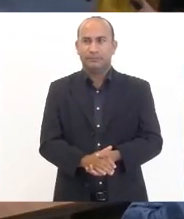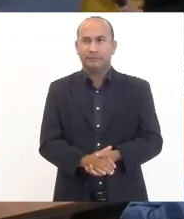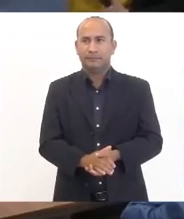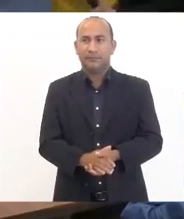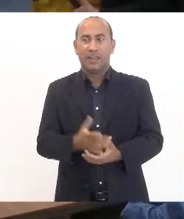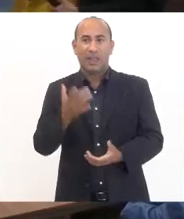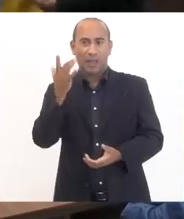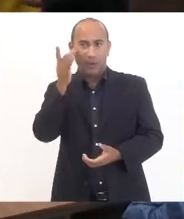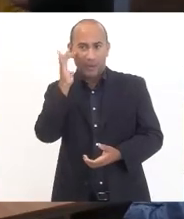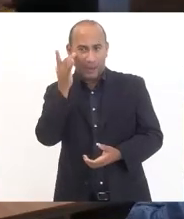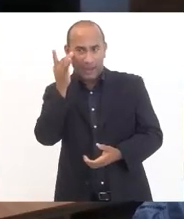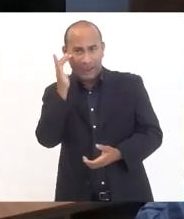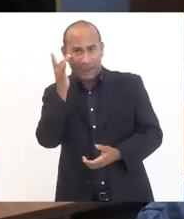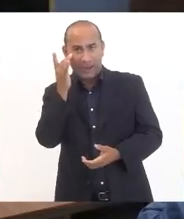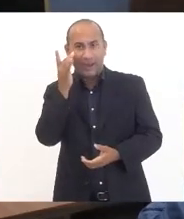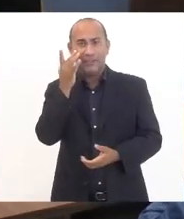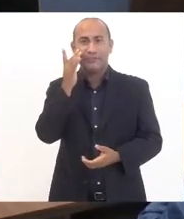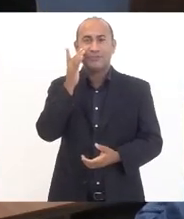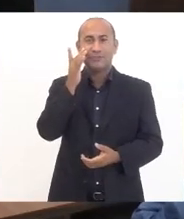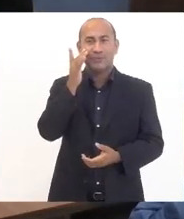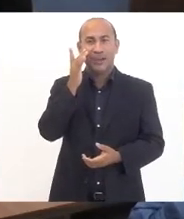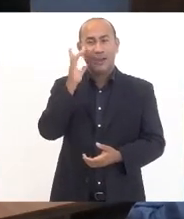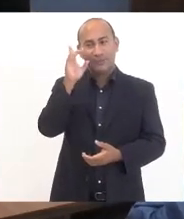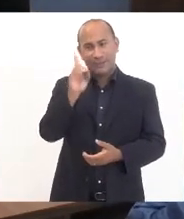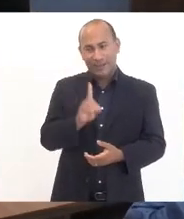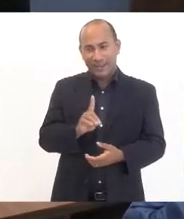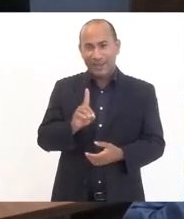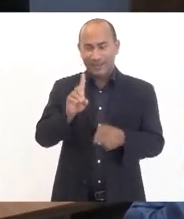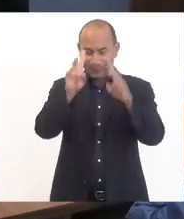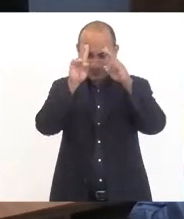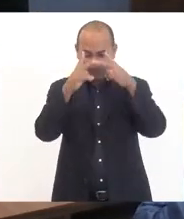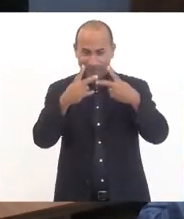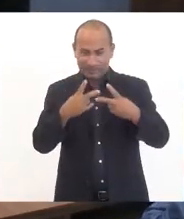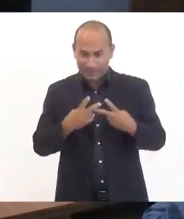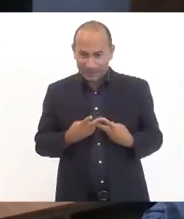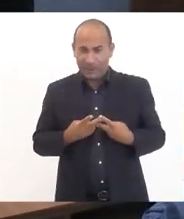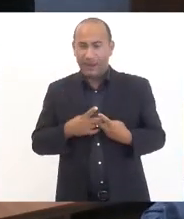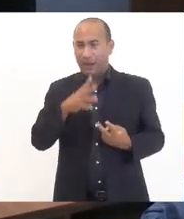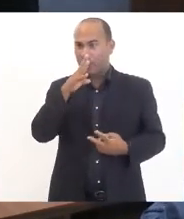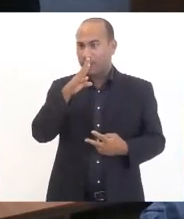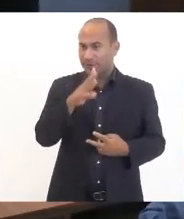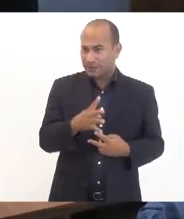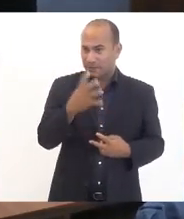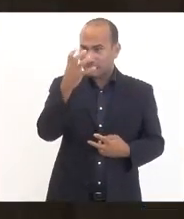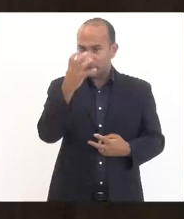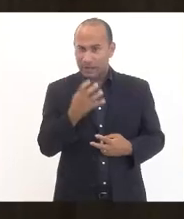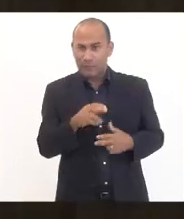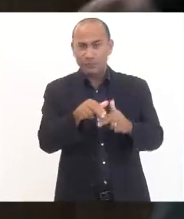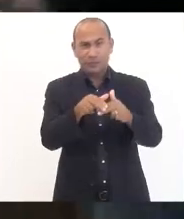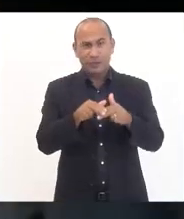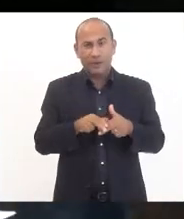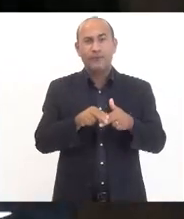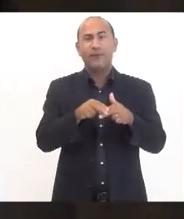Acho uma violação grave de direitos humanos essas acusações, mas vou deixar porque está na semana da Libertadores, a felicidade